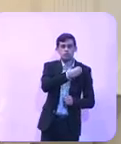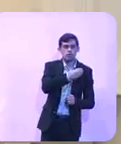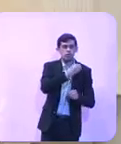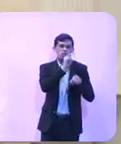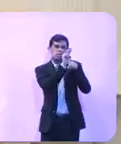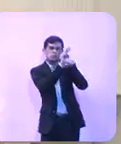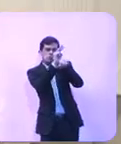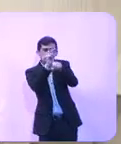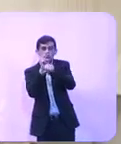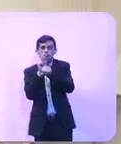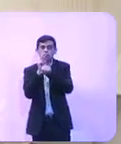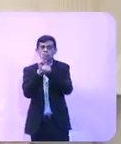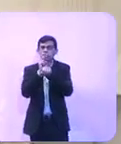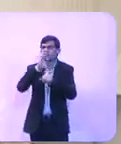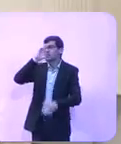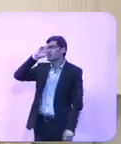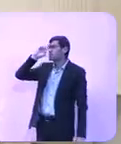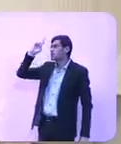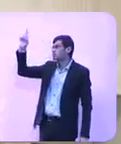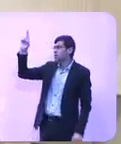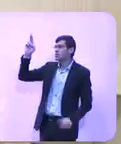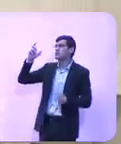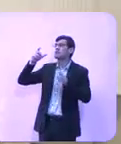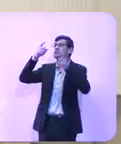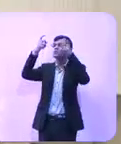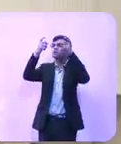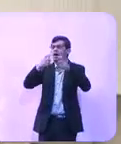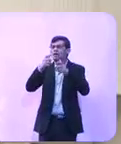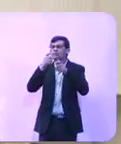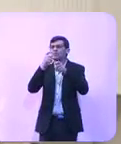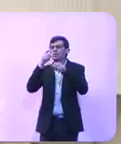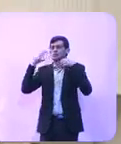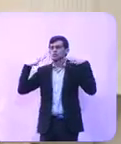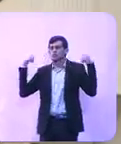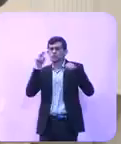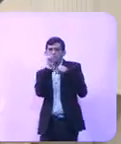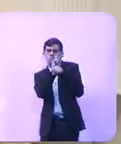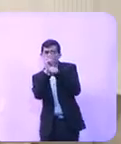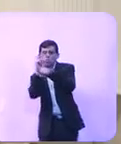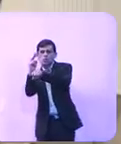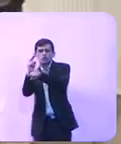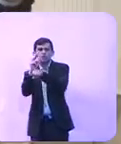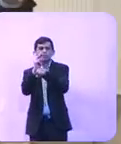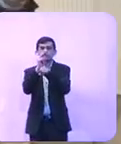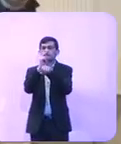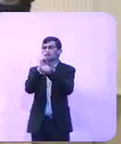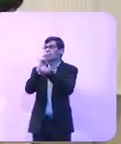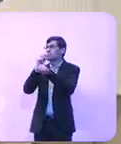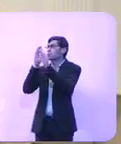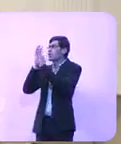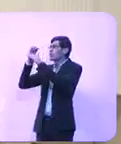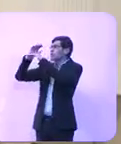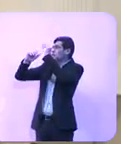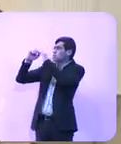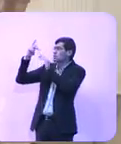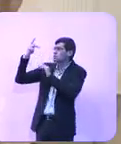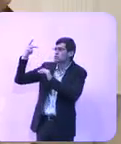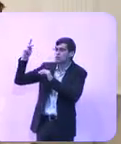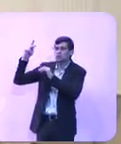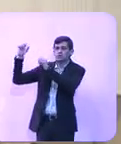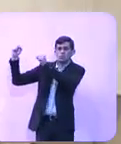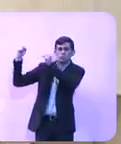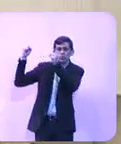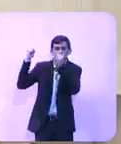a tua proteção. Senhor, ali, põe os teus anjos agindo. Estou vendo ali, Senhor, coloca a mão, Senhor. Coloca o